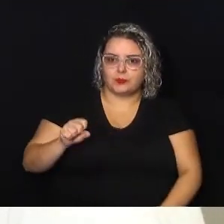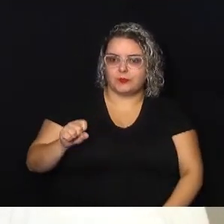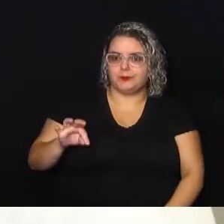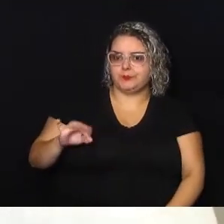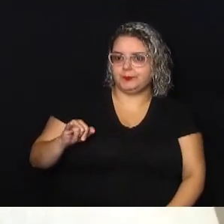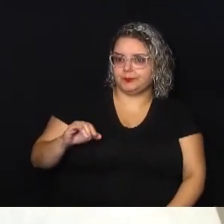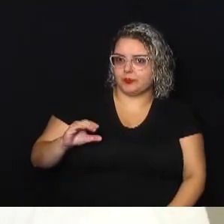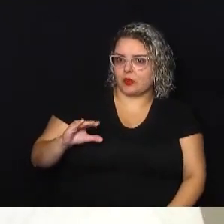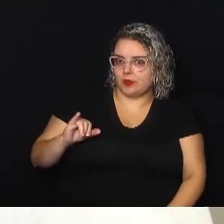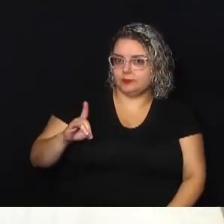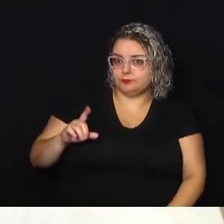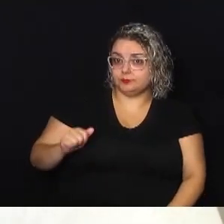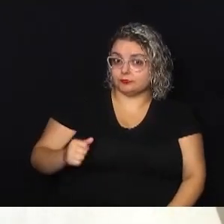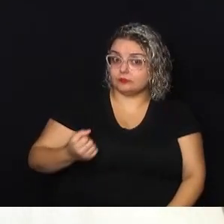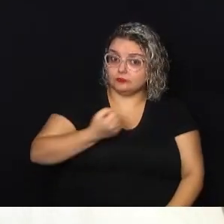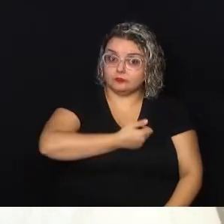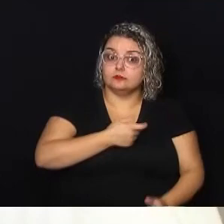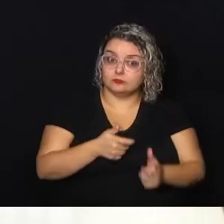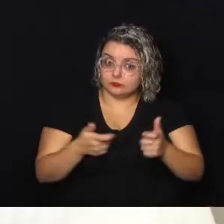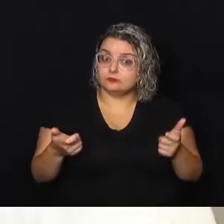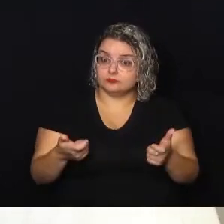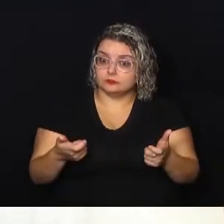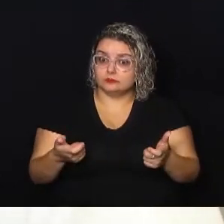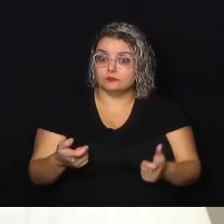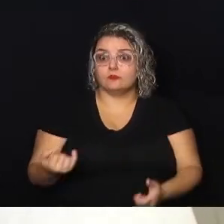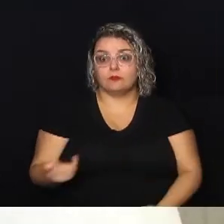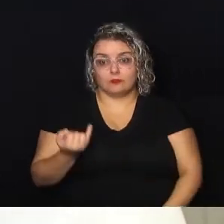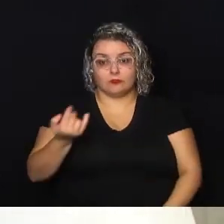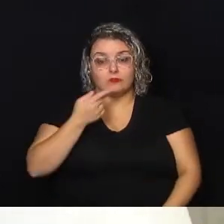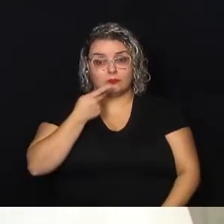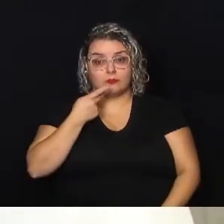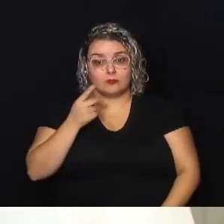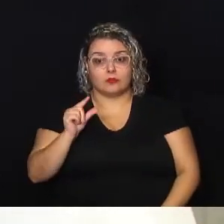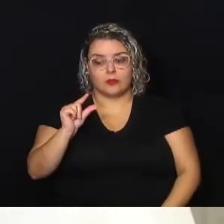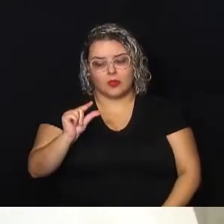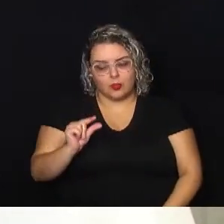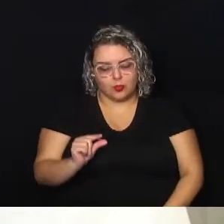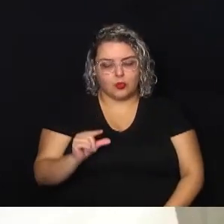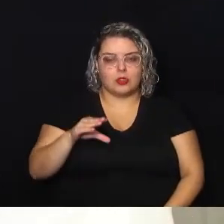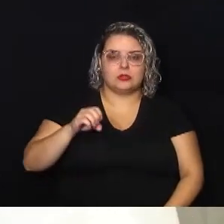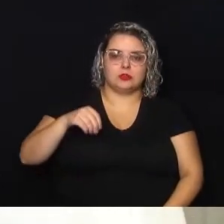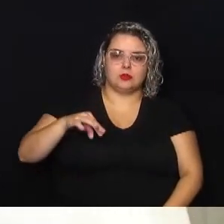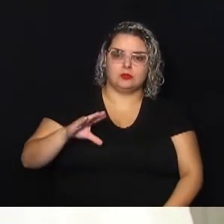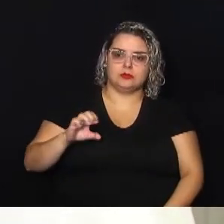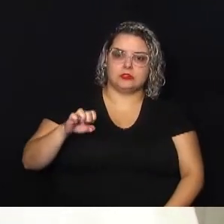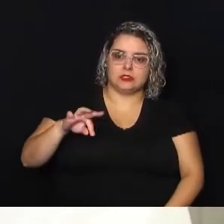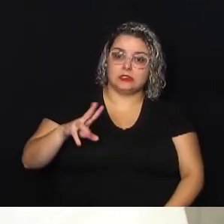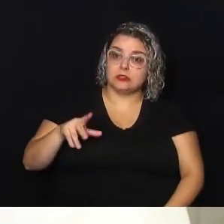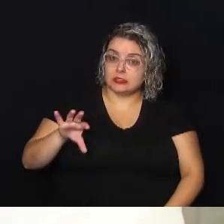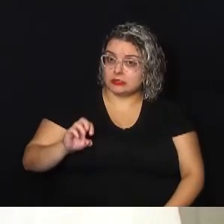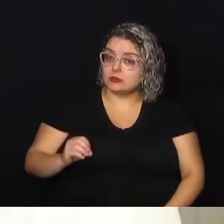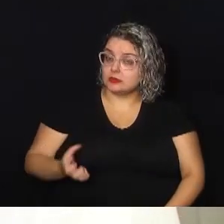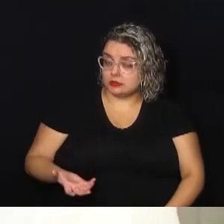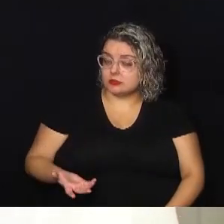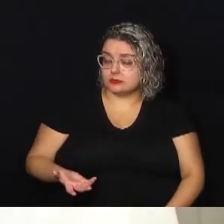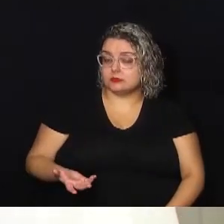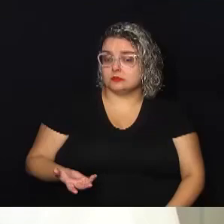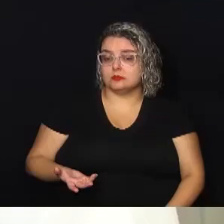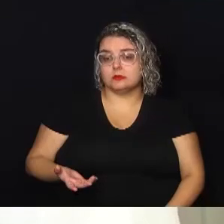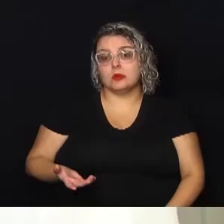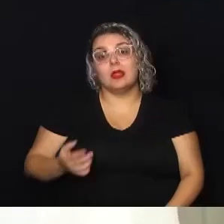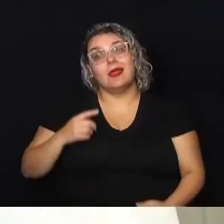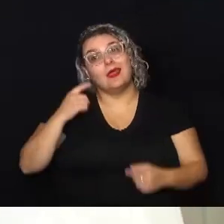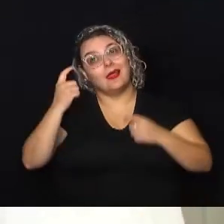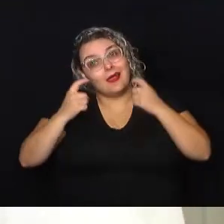apesar de ter sido encontrado no número bastante alto de amostras Vale salientar que eles estavam em baixíssimas concentrações